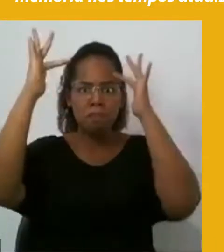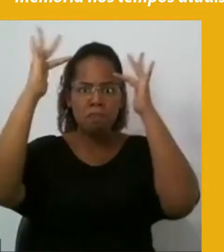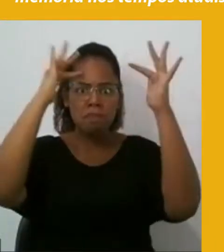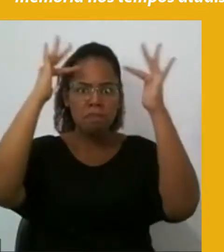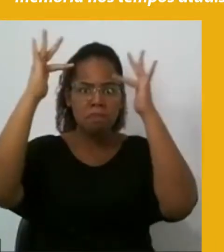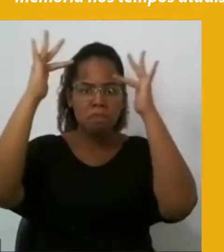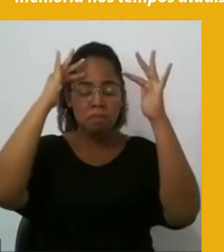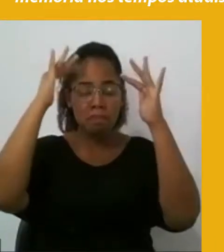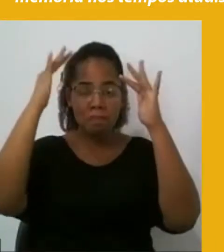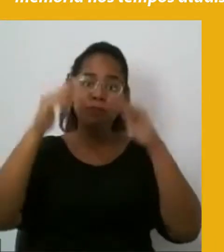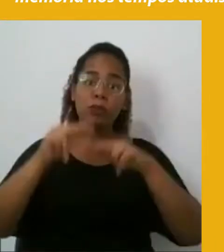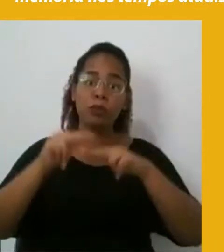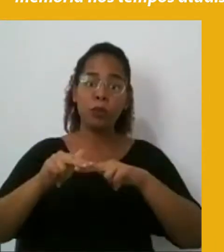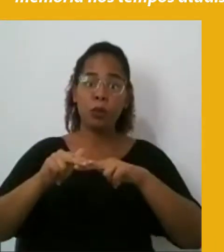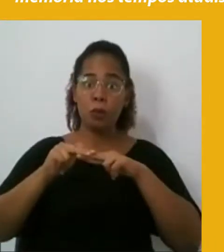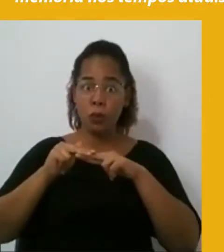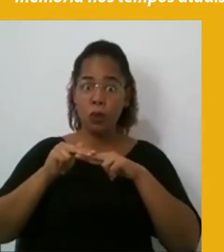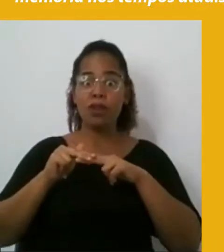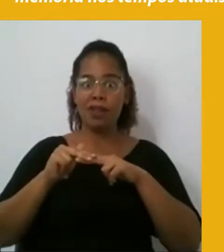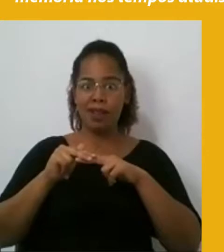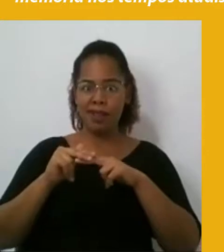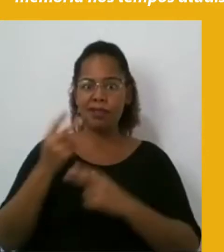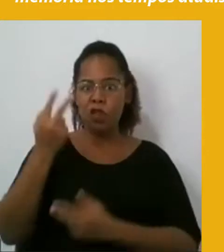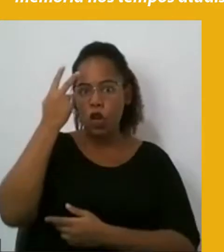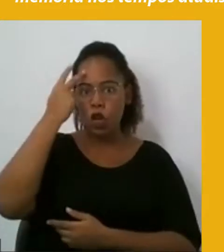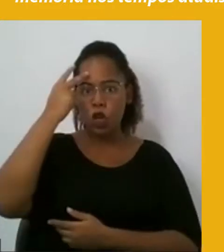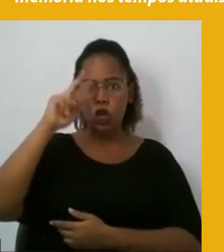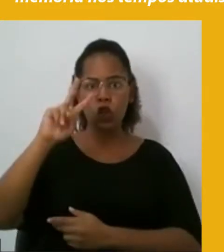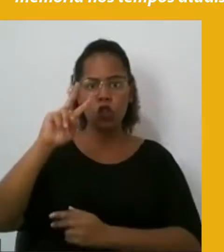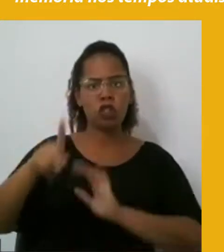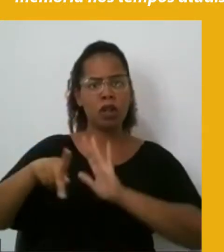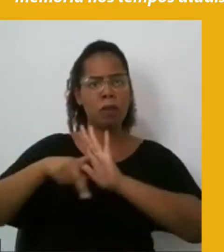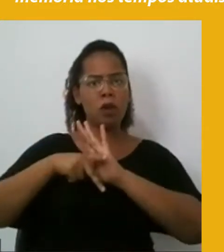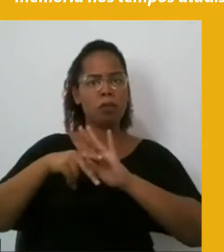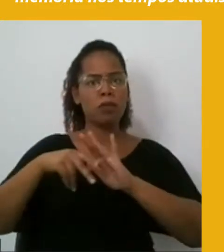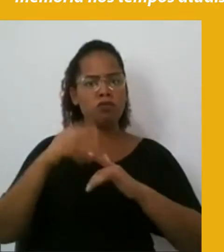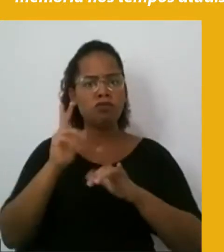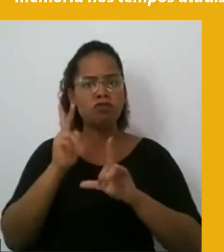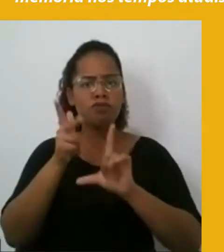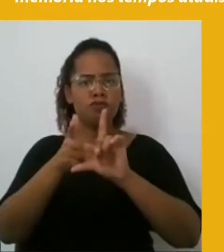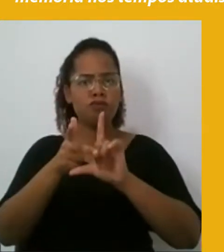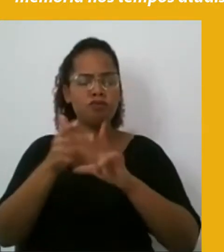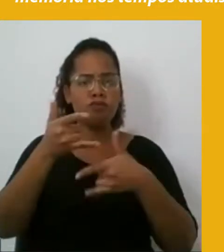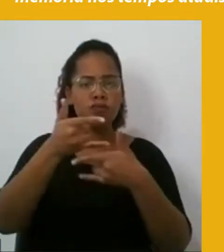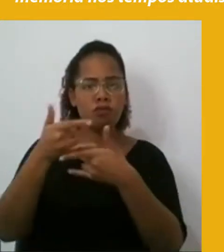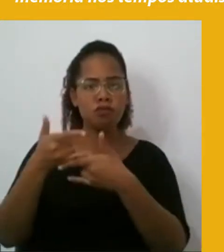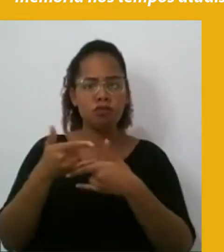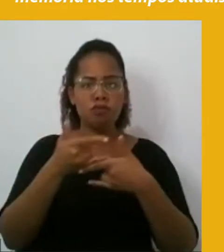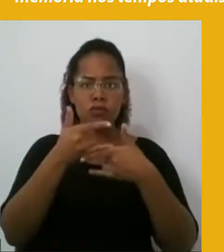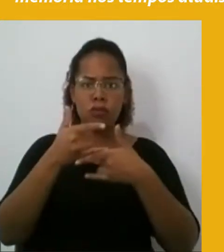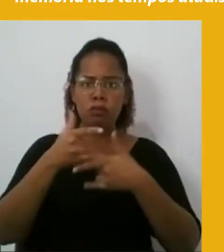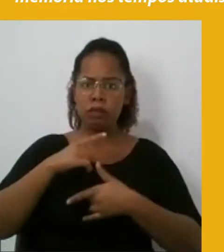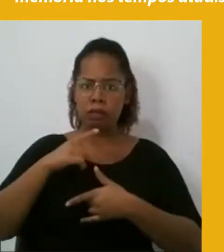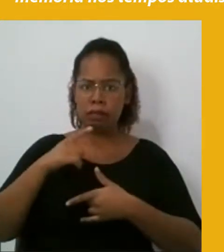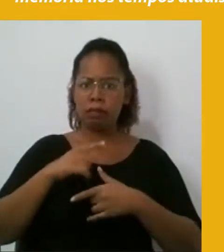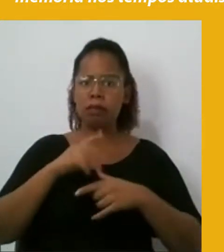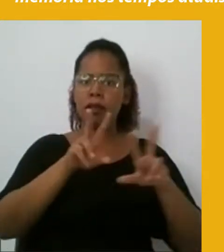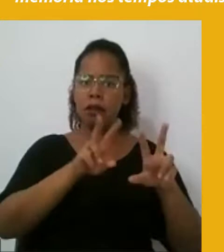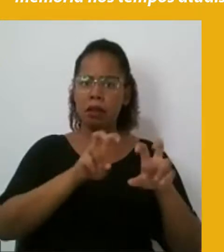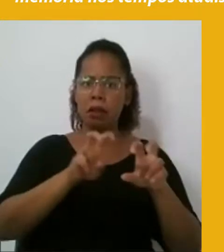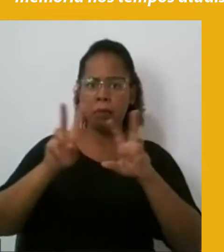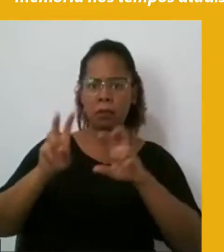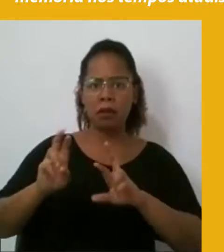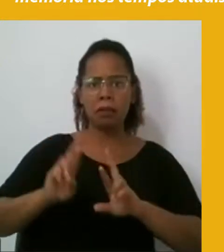nesses 2 dias de webinário, visões distintas, um museólogo e um